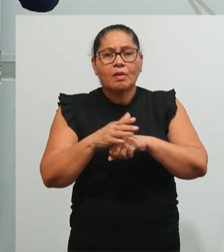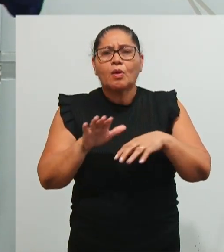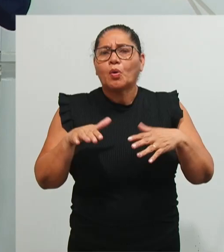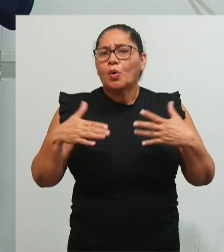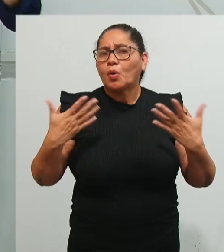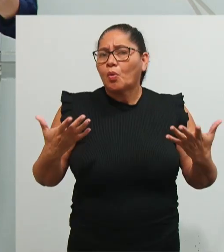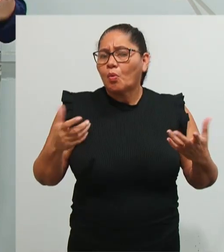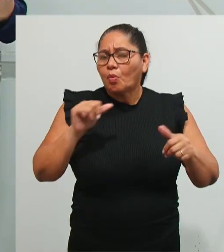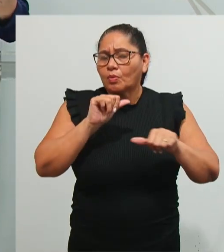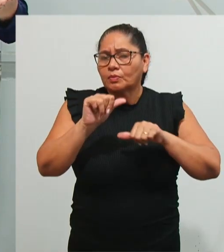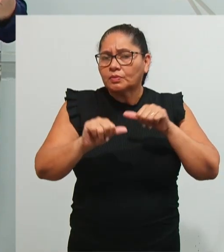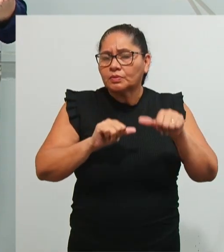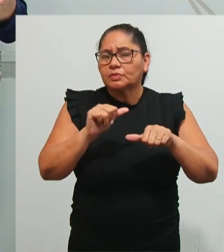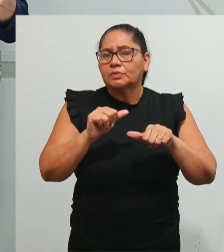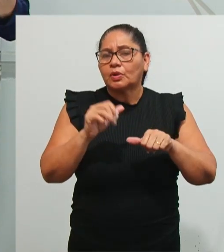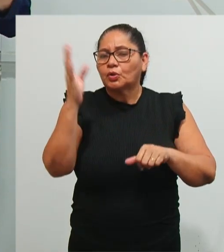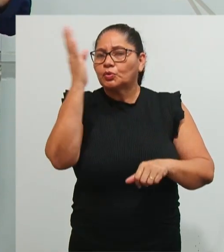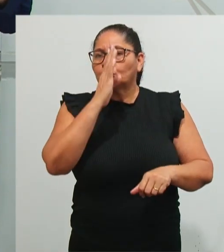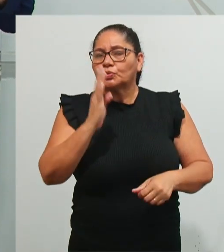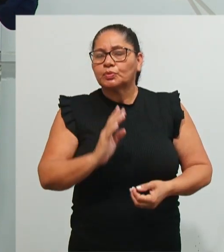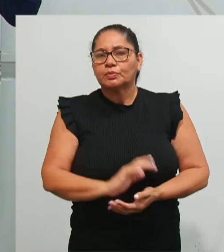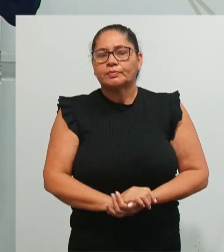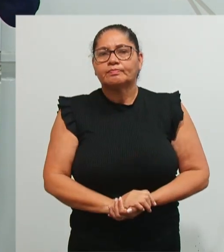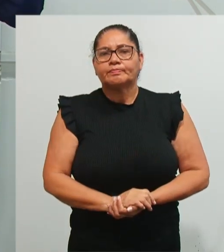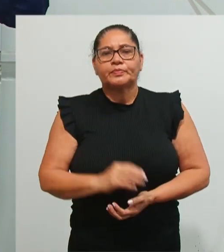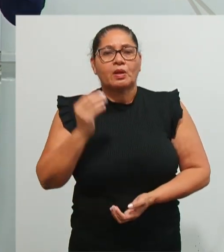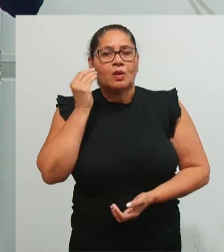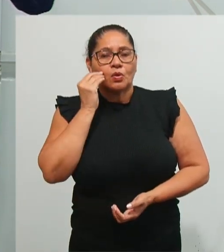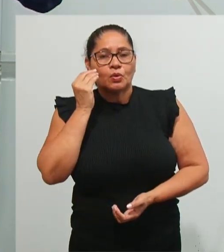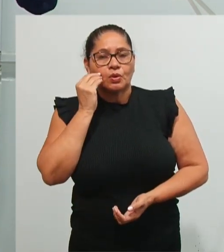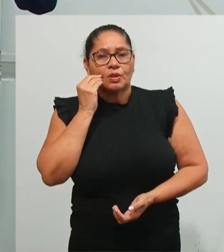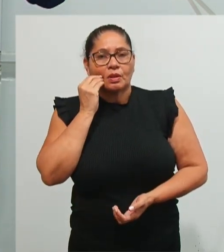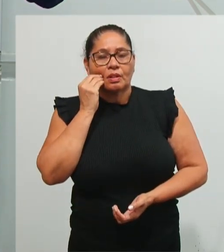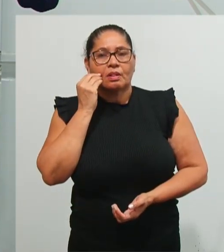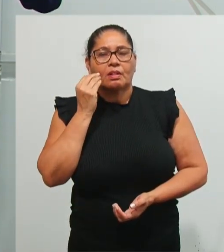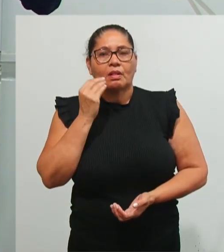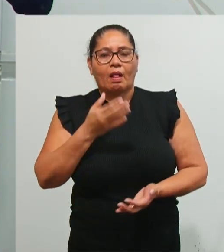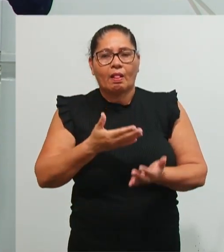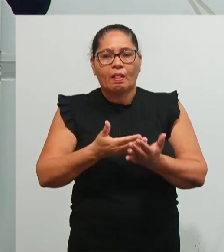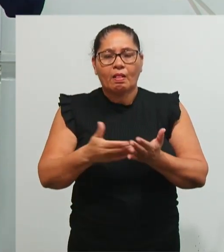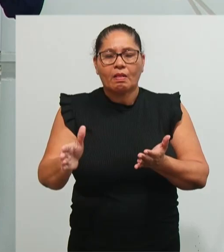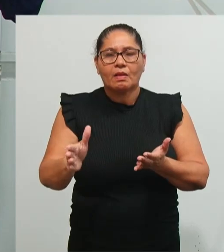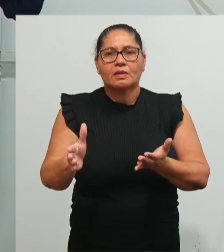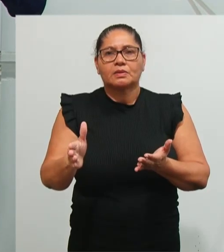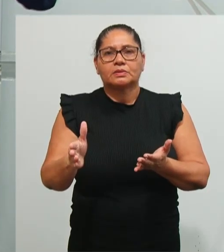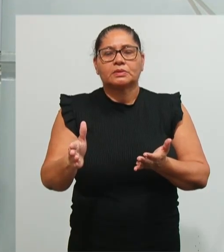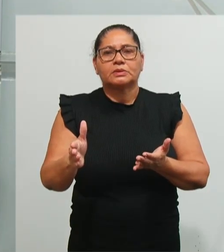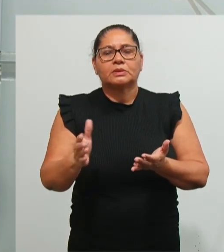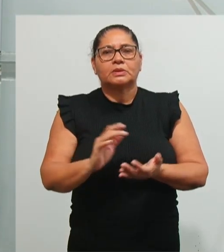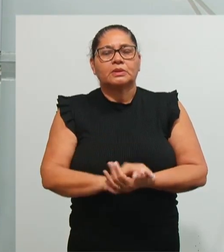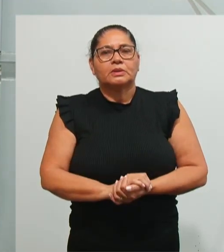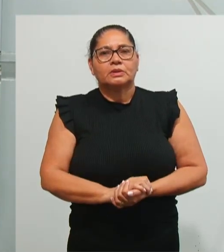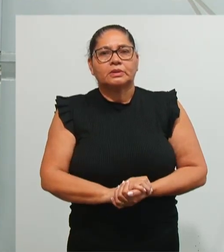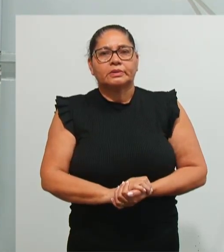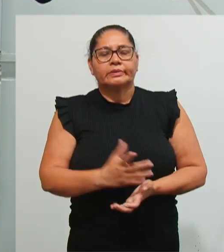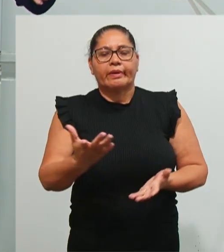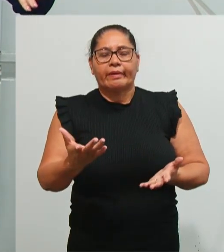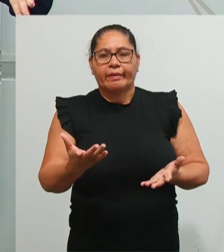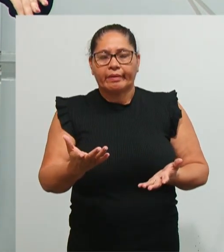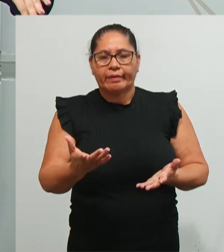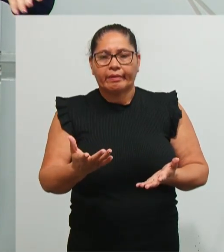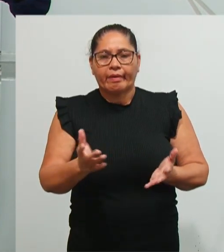uma reforma que aconteceu no Brasil para tentar eliminar ainda alguns resquícios patrimonialistas, mas